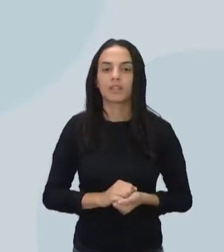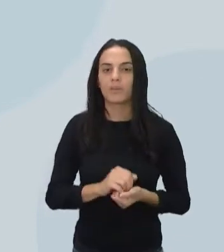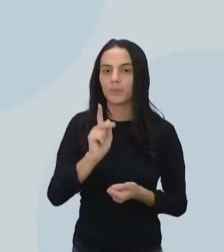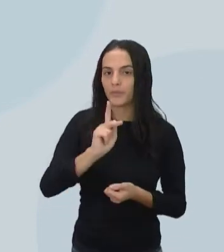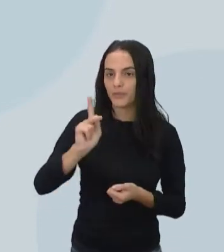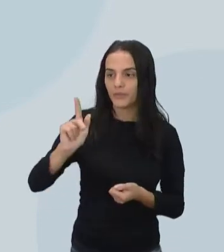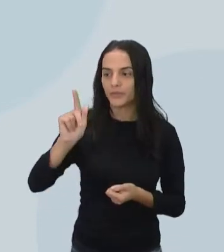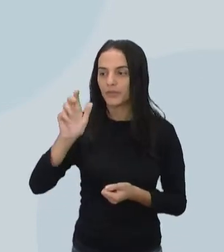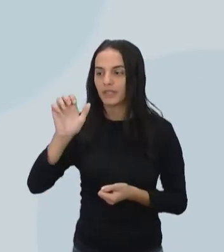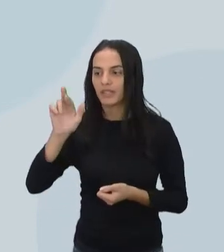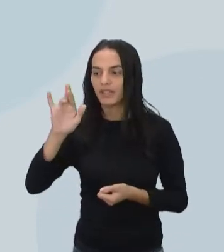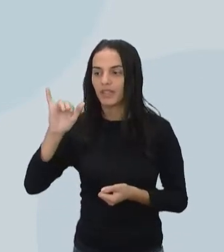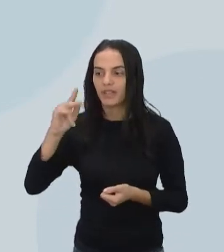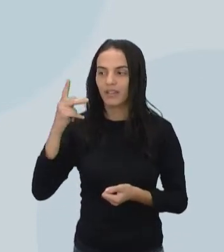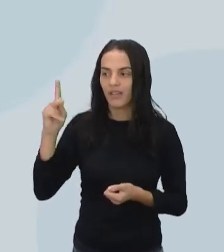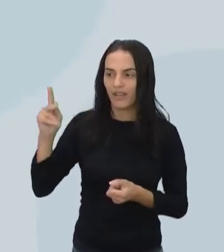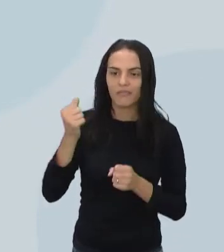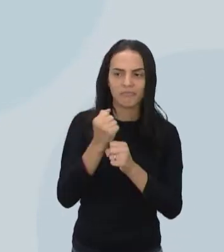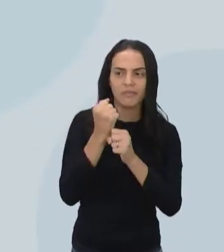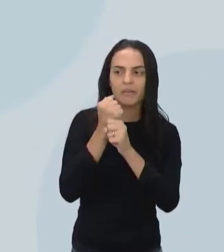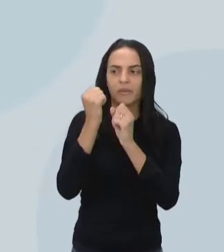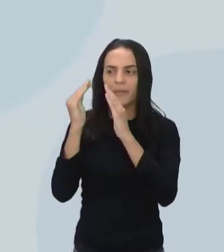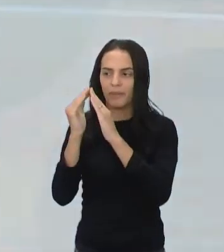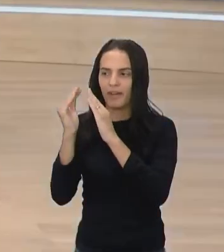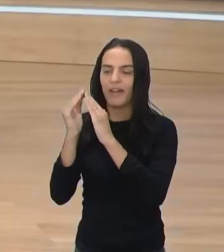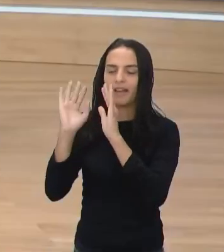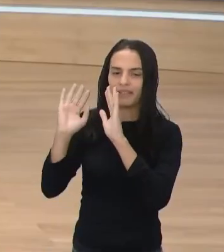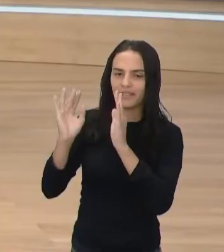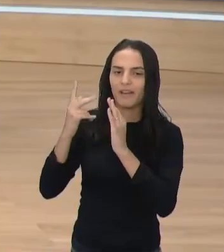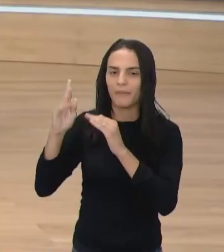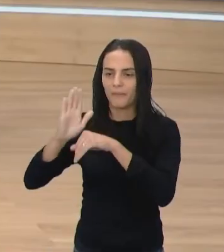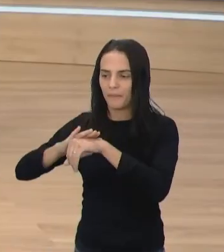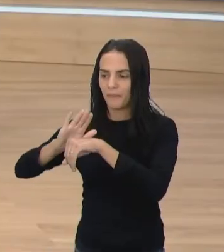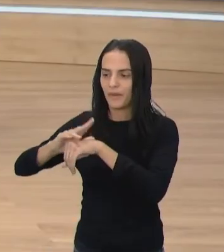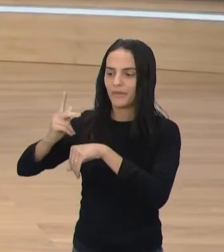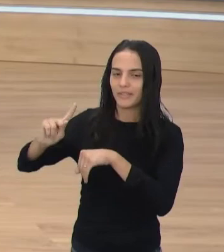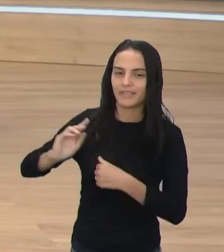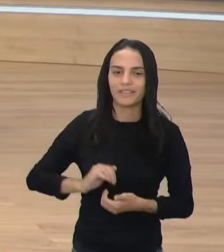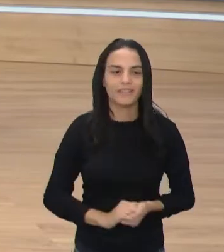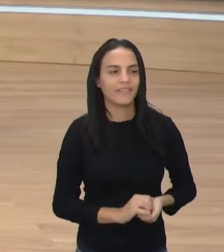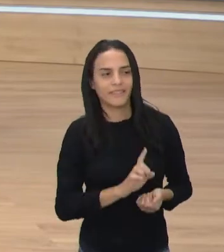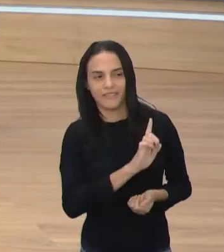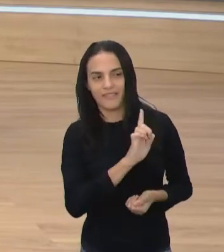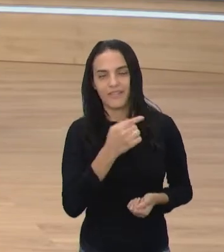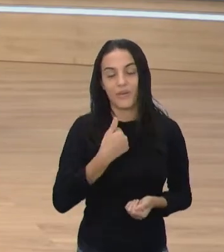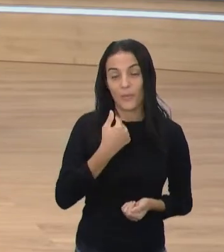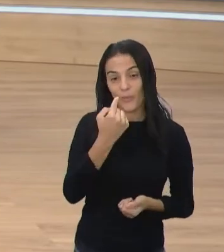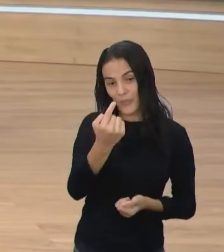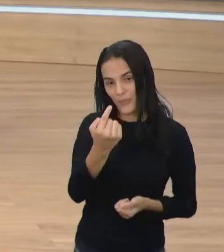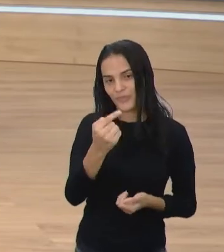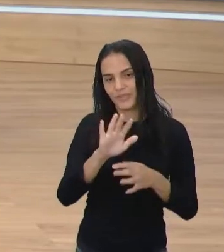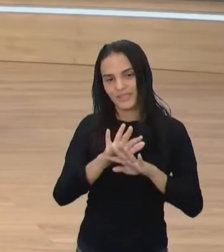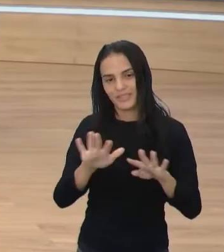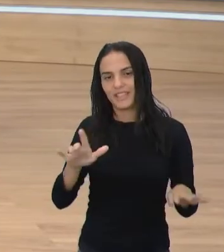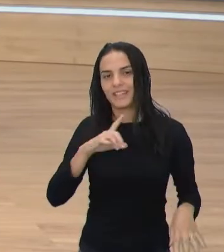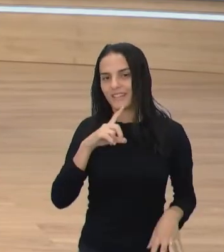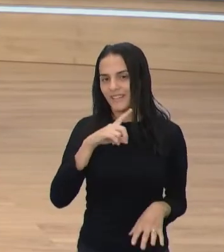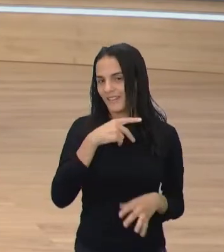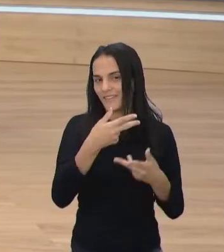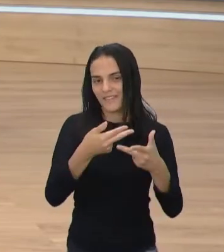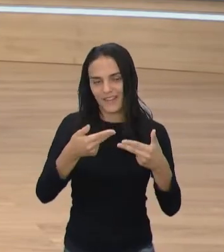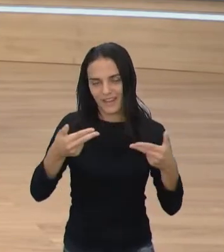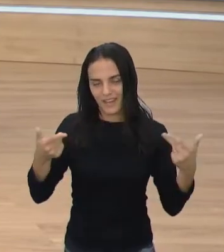aqui, o professor que construiu essa casa aí, uma casa bem bonita aí, né, professor? Essa aqui é uma delas, né? Eu tenho uma vila